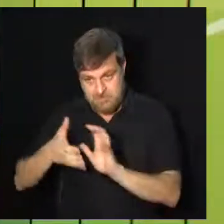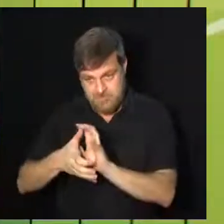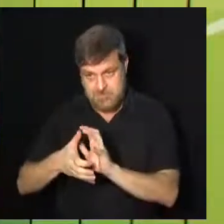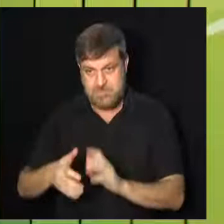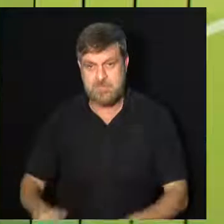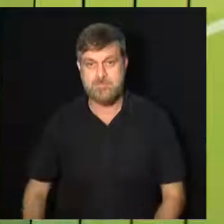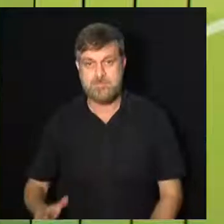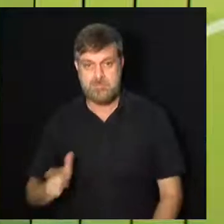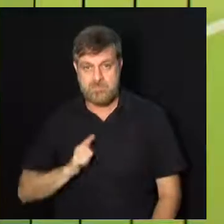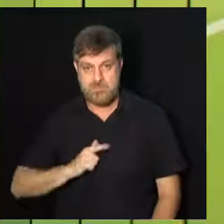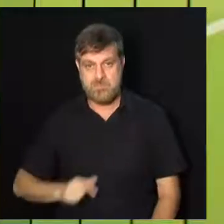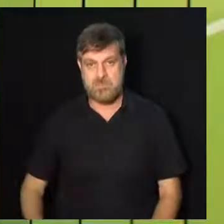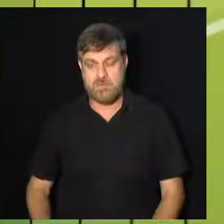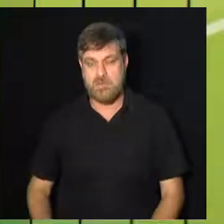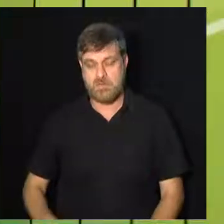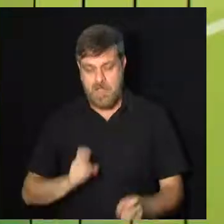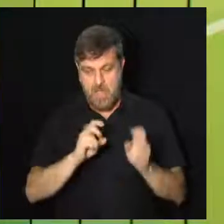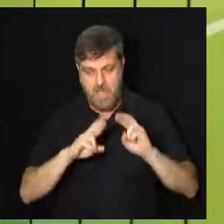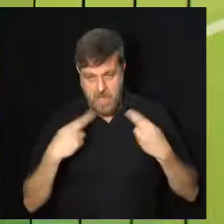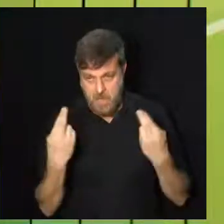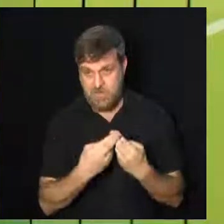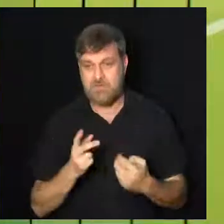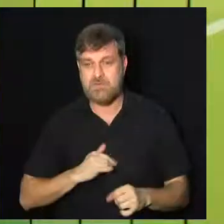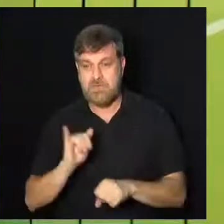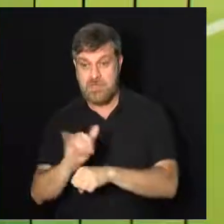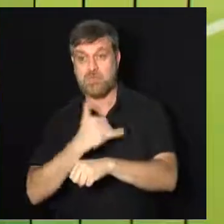A íntegra desta reunião está no